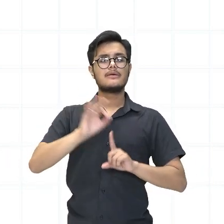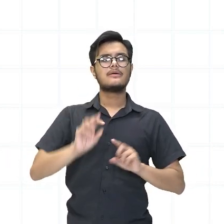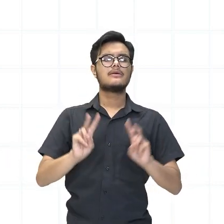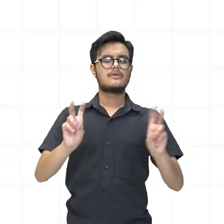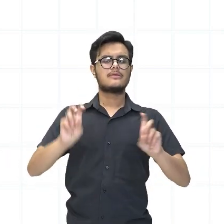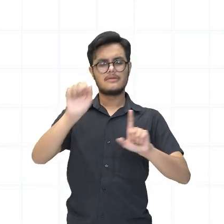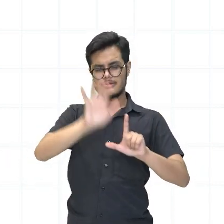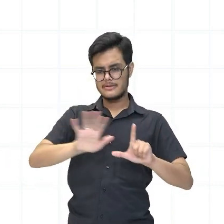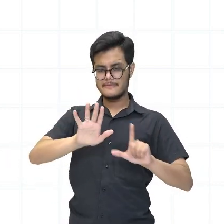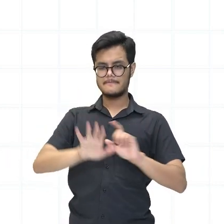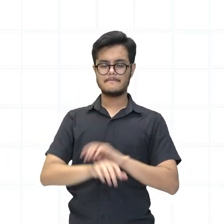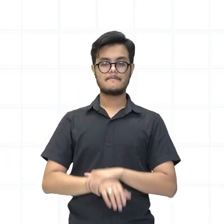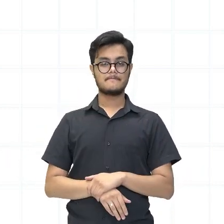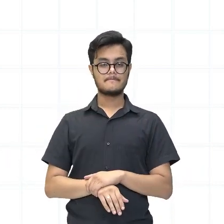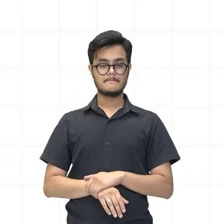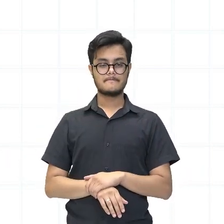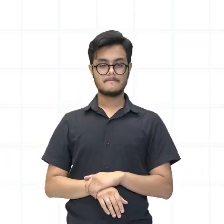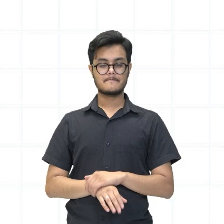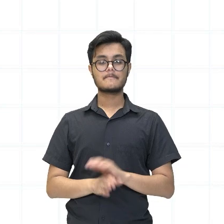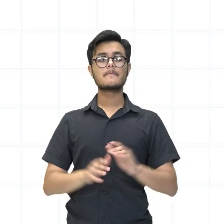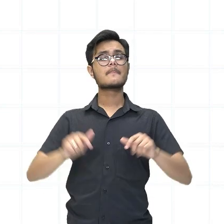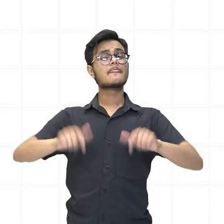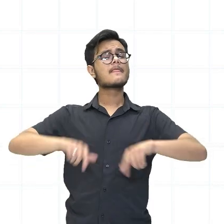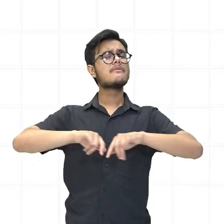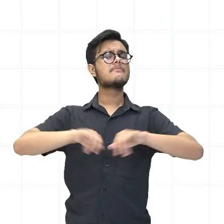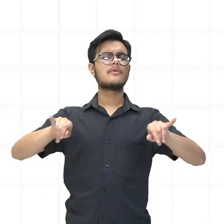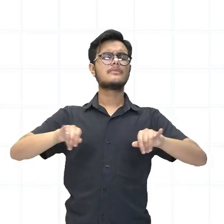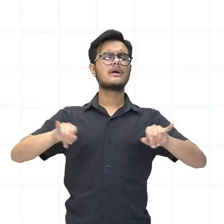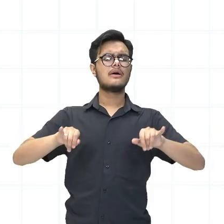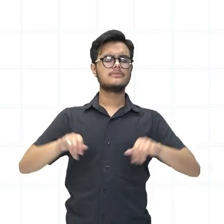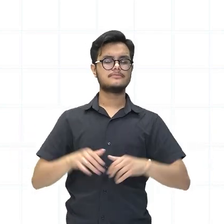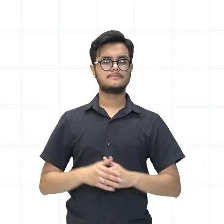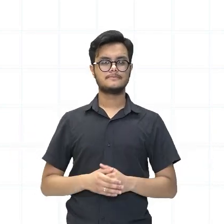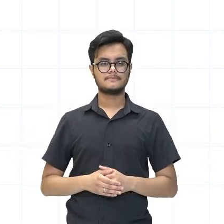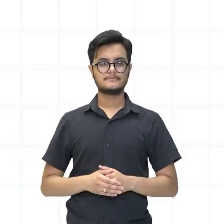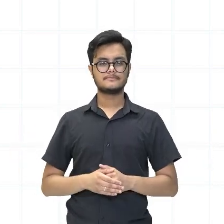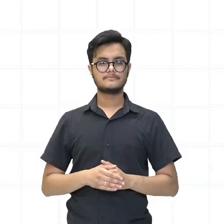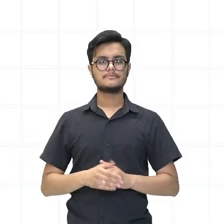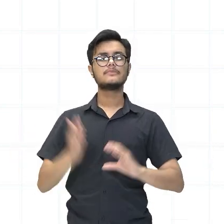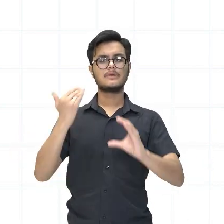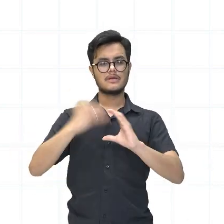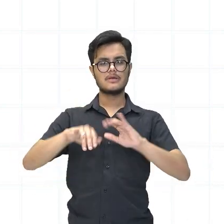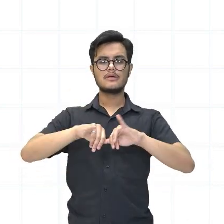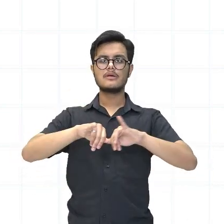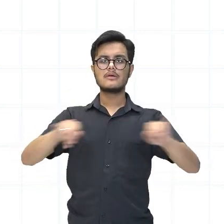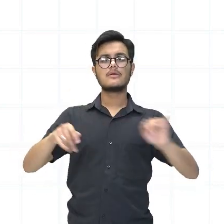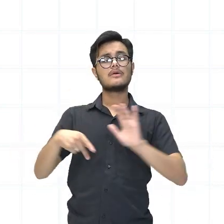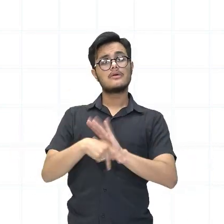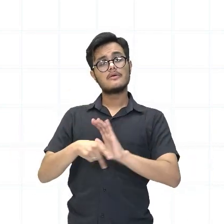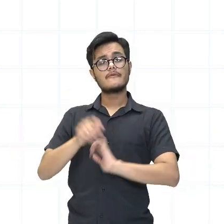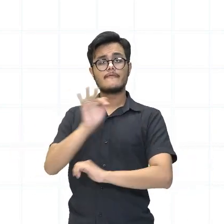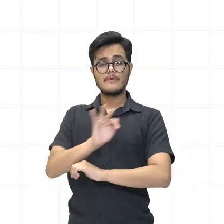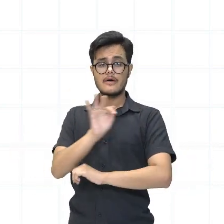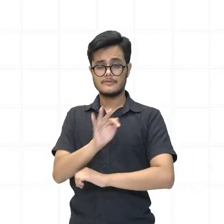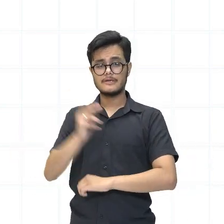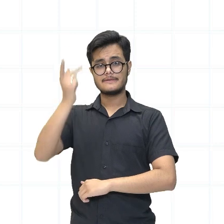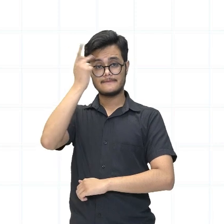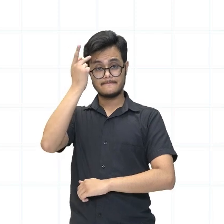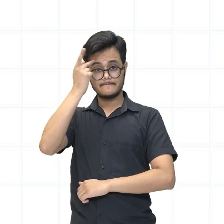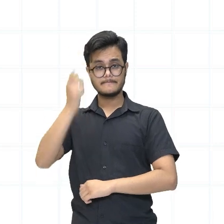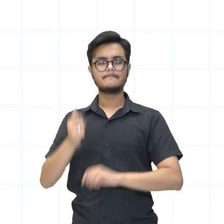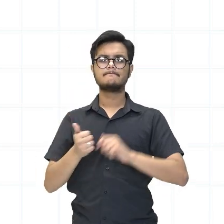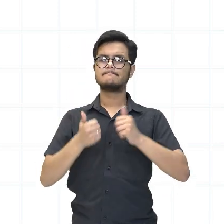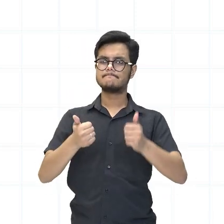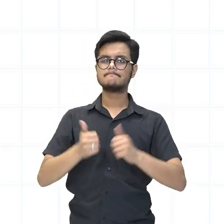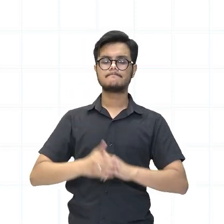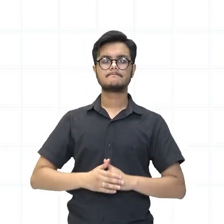imagens escolhidas. E onde a reportagem foi publicada, como já vimos, em meio virtual, no site do jornal da Unesp, certo? Então,